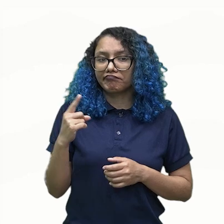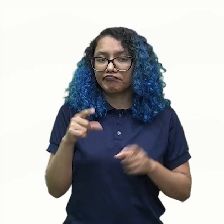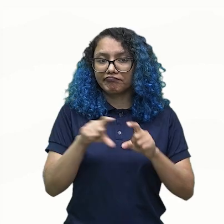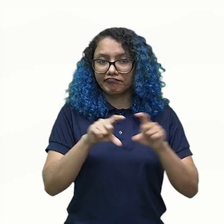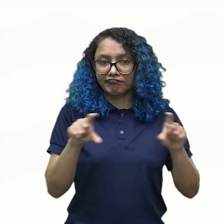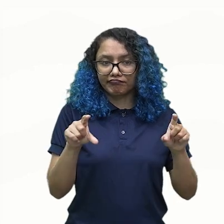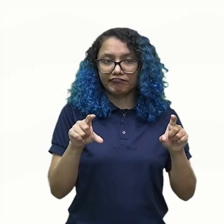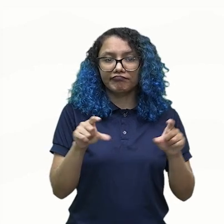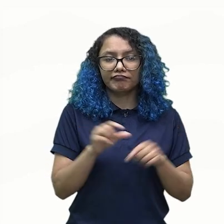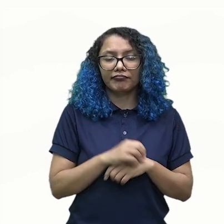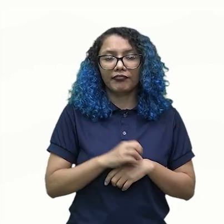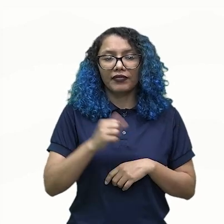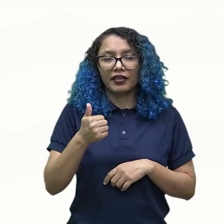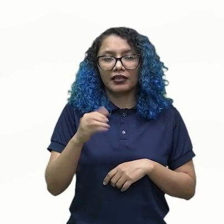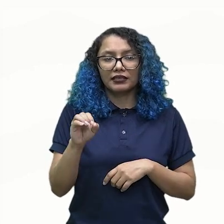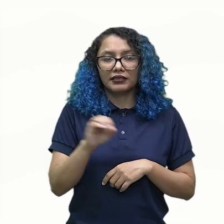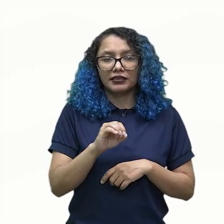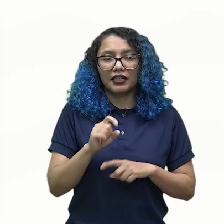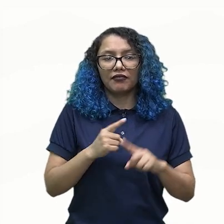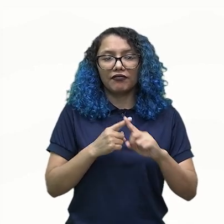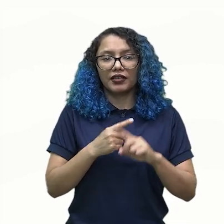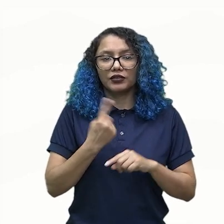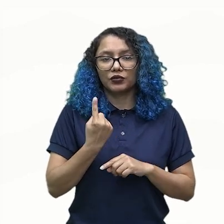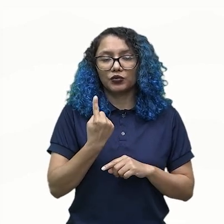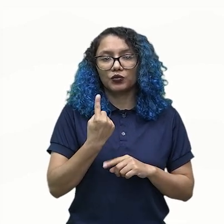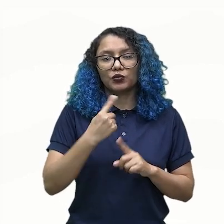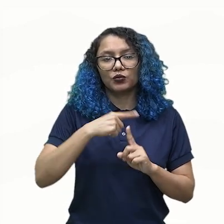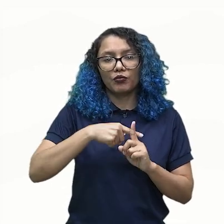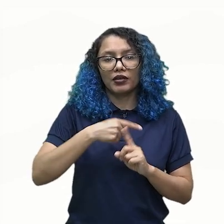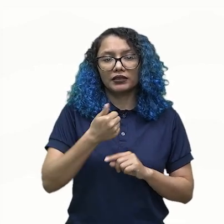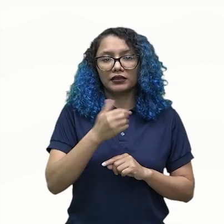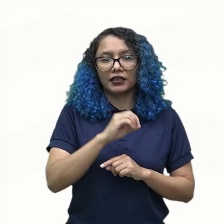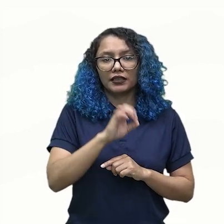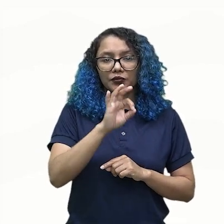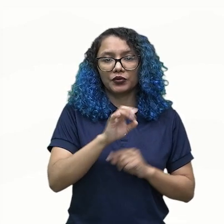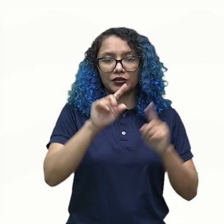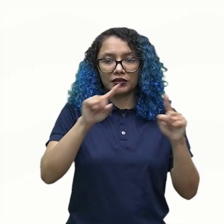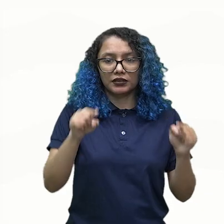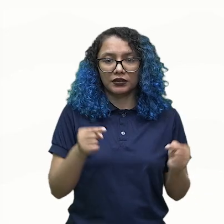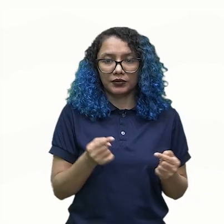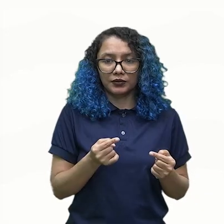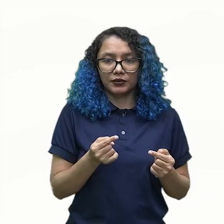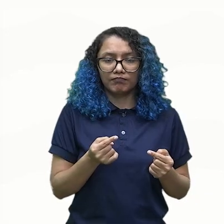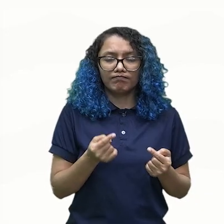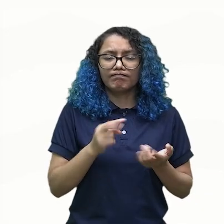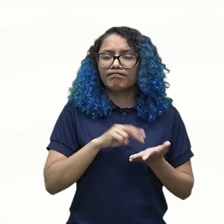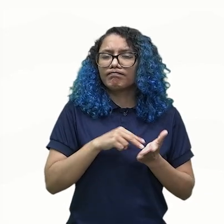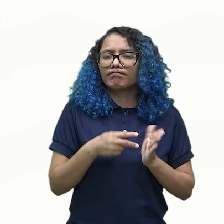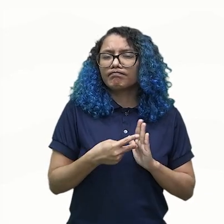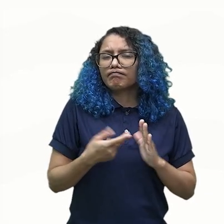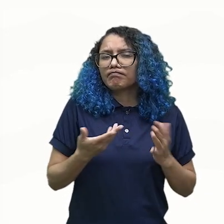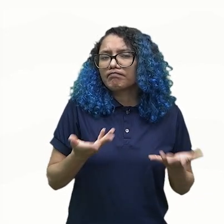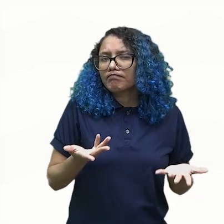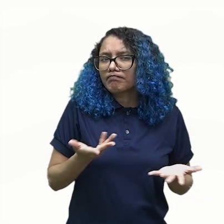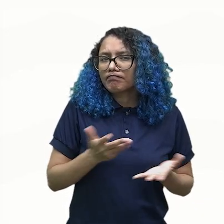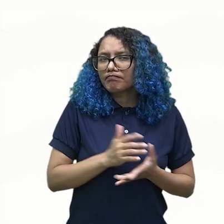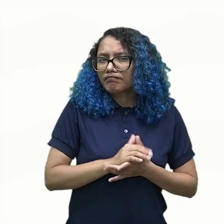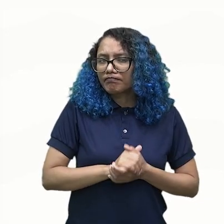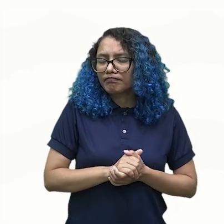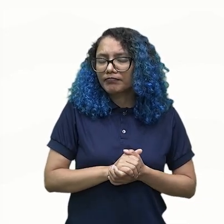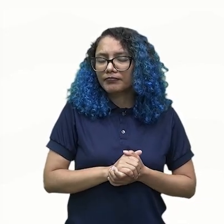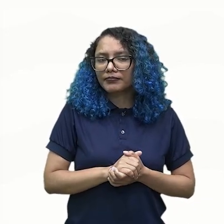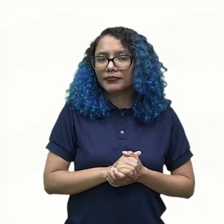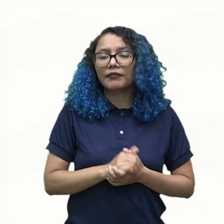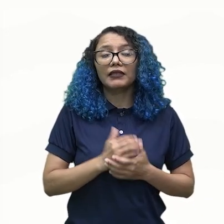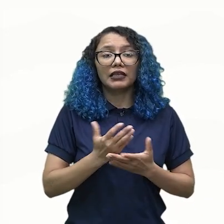100 vezes 1 mais 10% dentro dos parênteses. Ou seja, pessoal, como nós temos